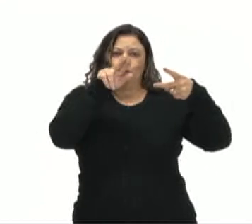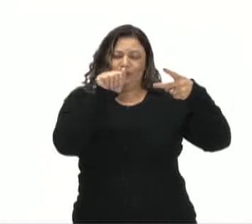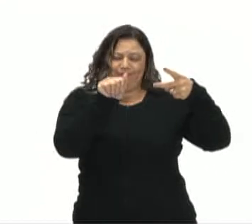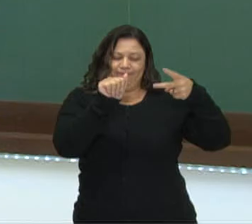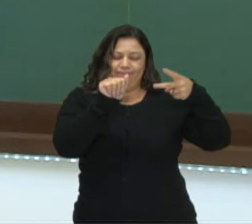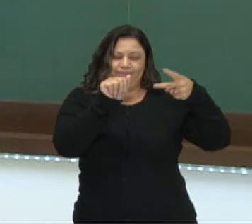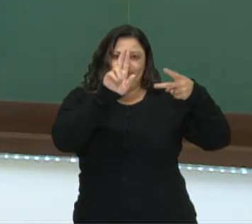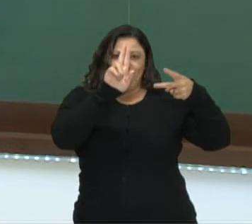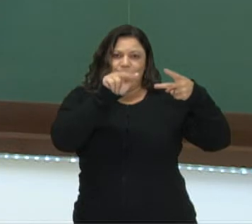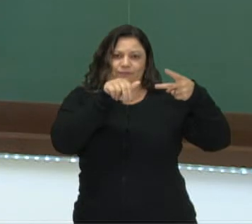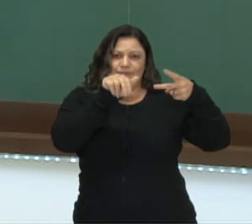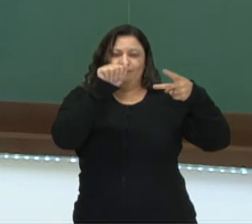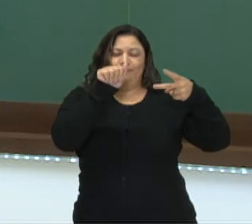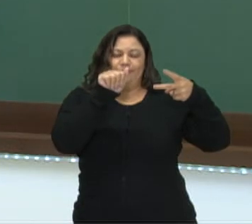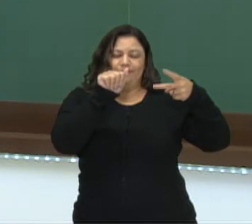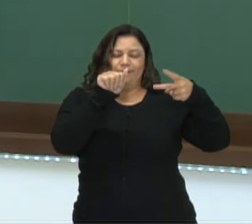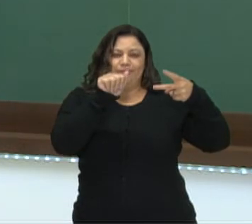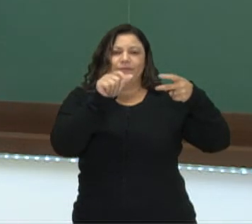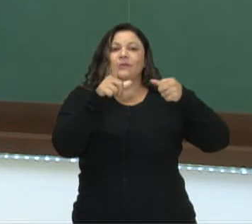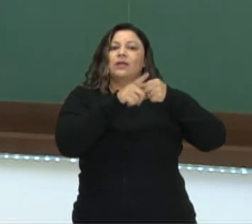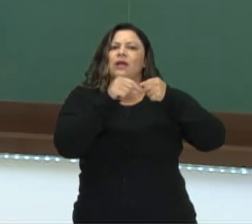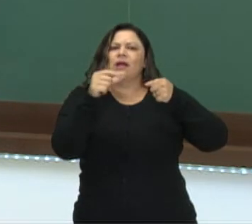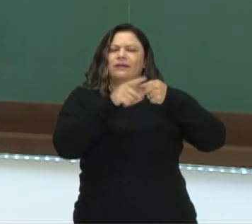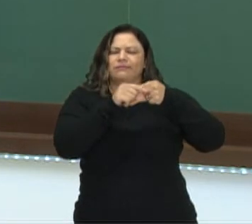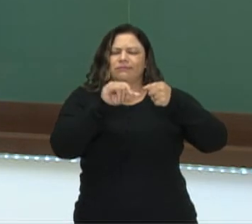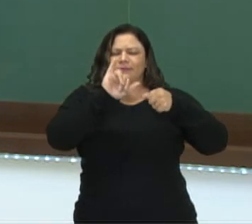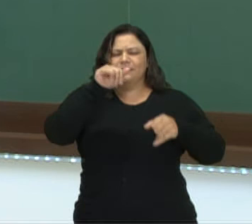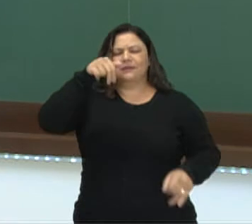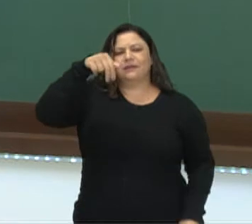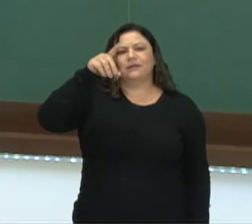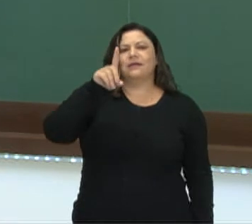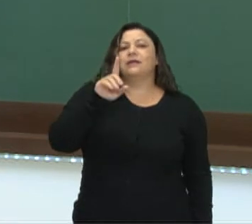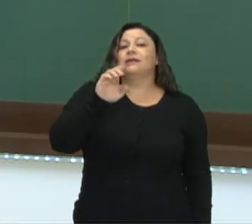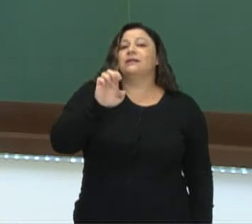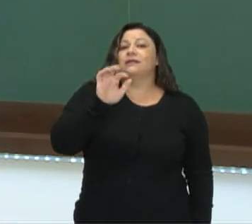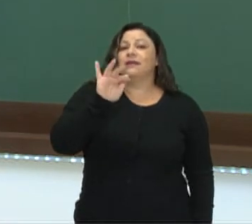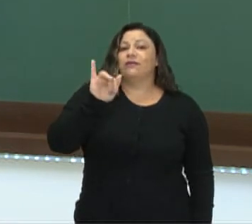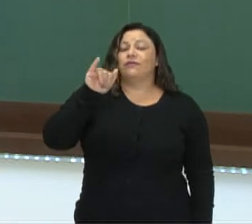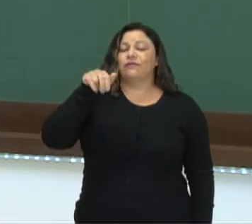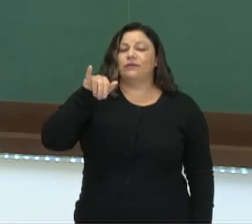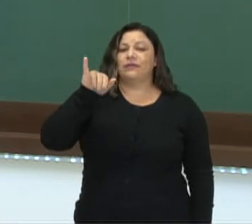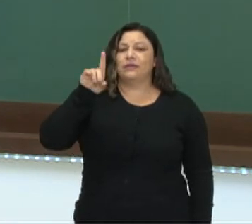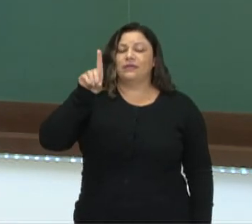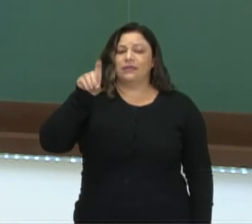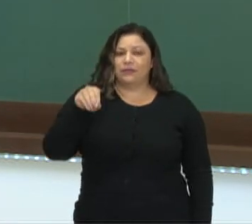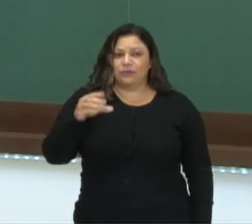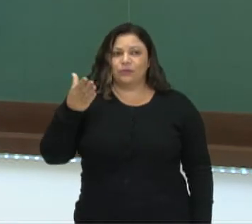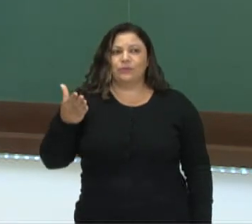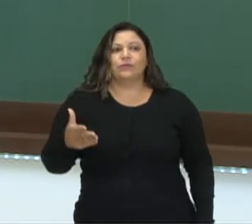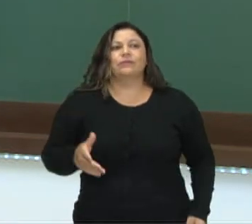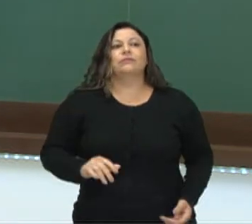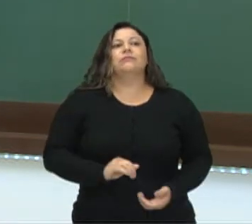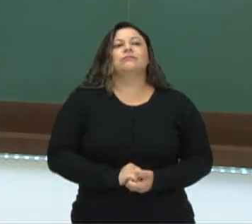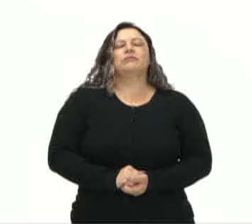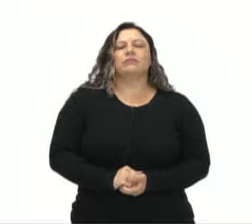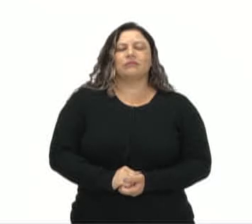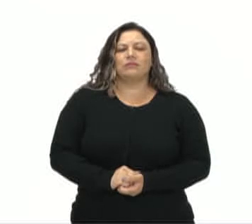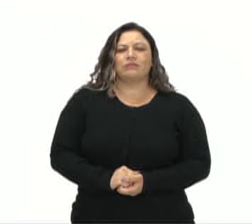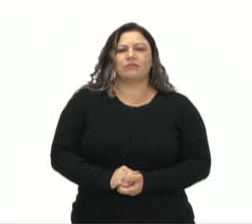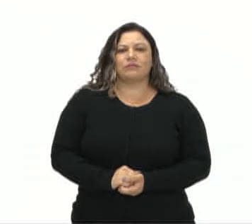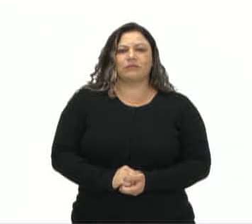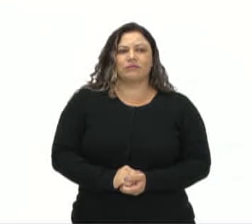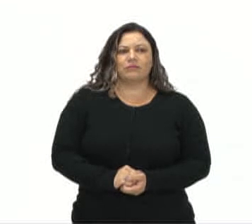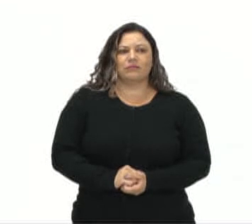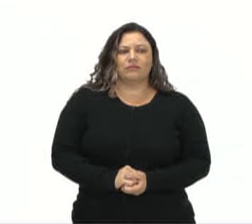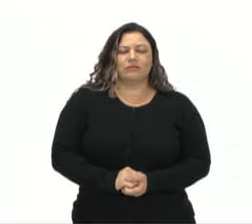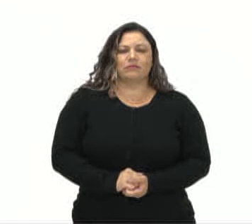um artigo indefinido. Una sencilla alma no aguanta